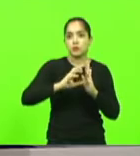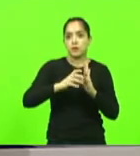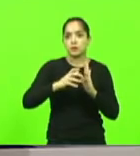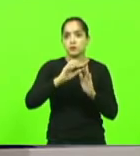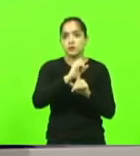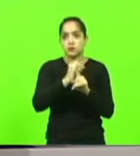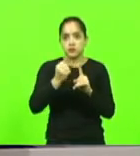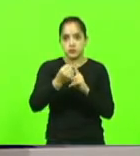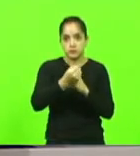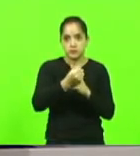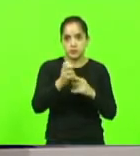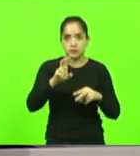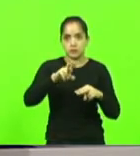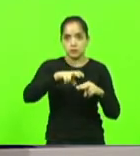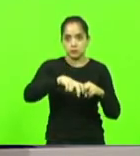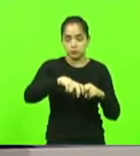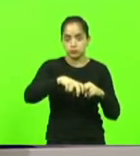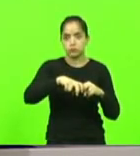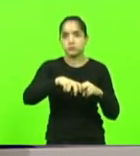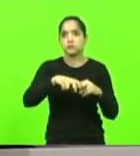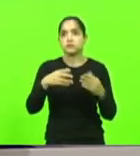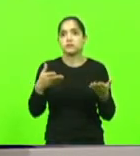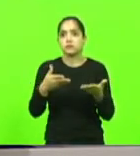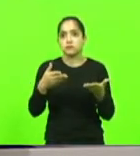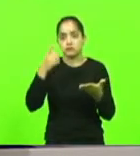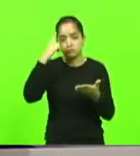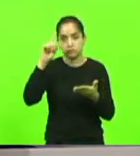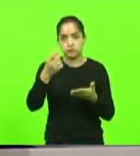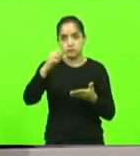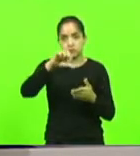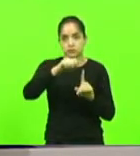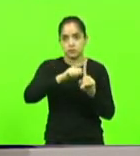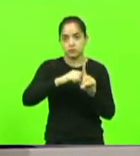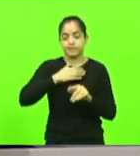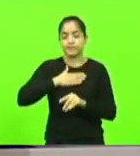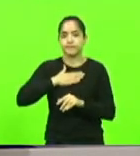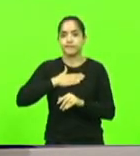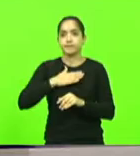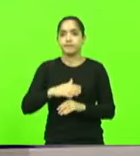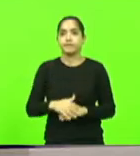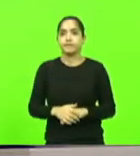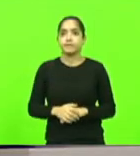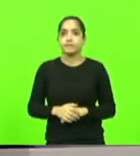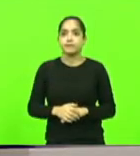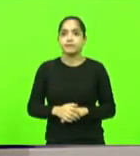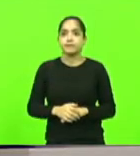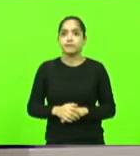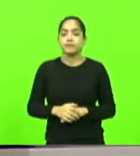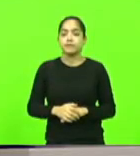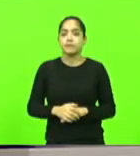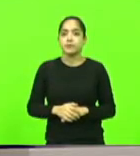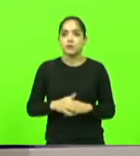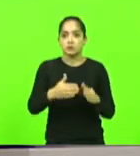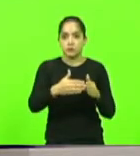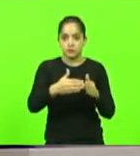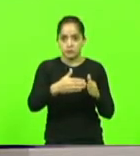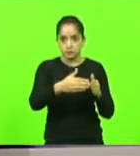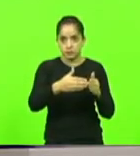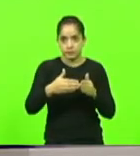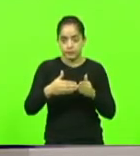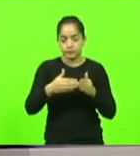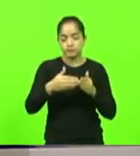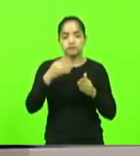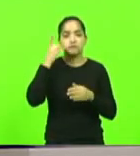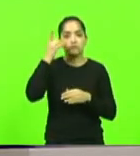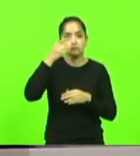ocupar a cadeira de deputado neste poder, a partir do dia 19 de agosto do corrente ano, em decorrência do afastamento do deputado Coronel